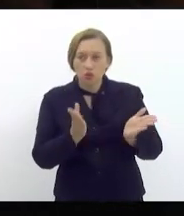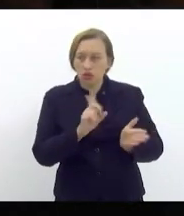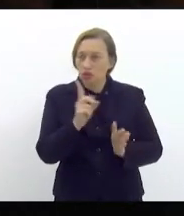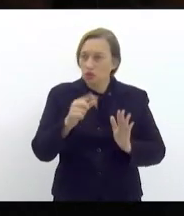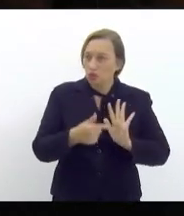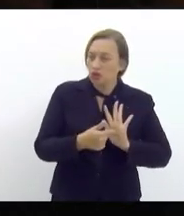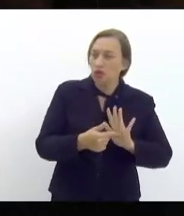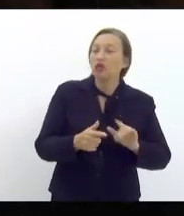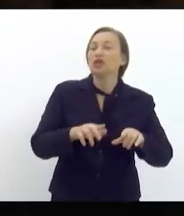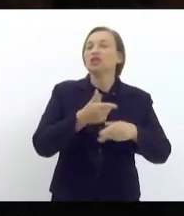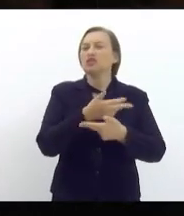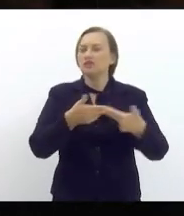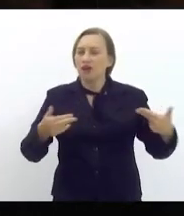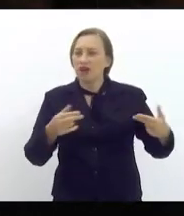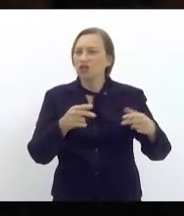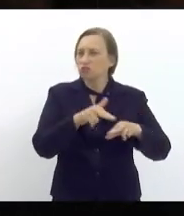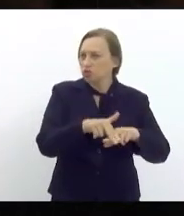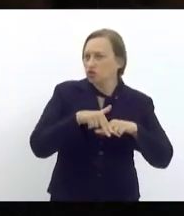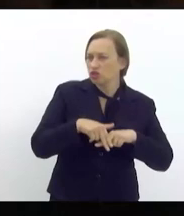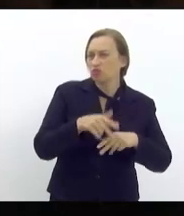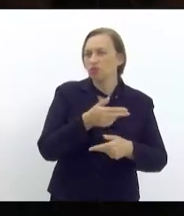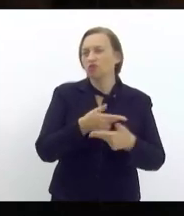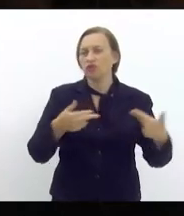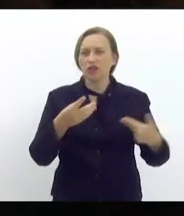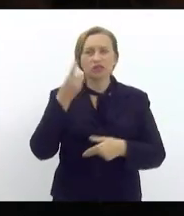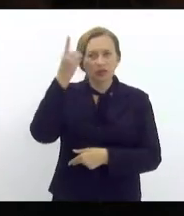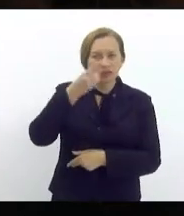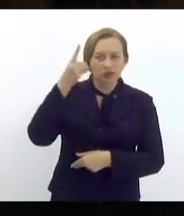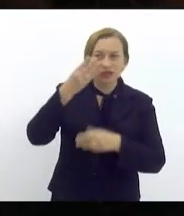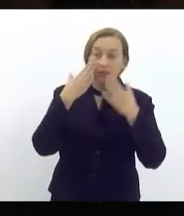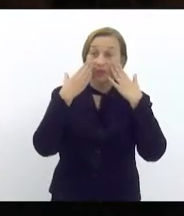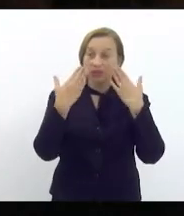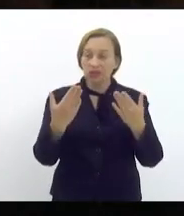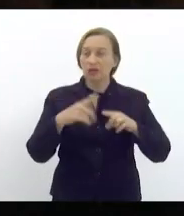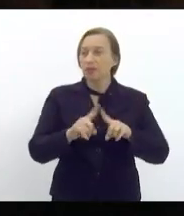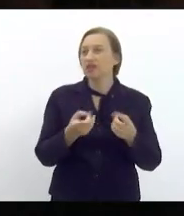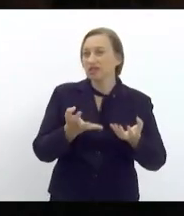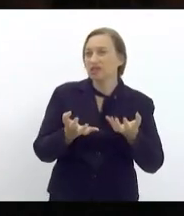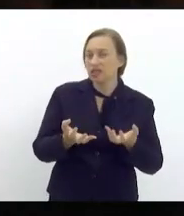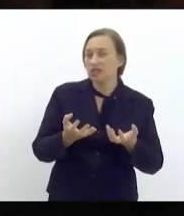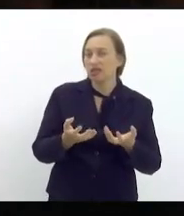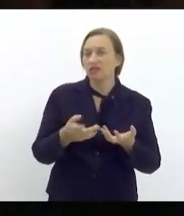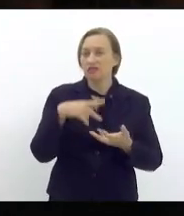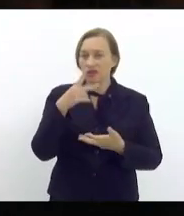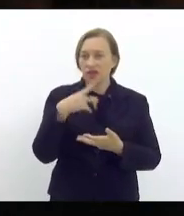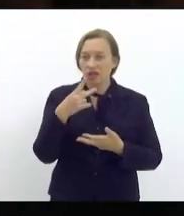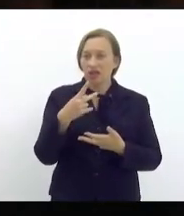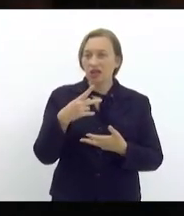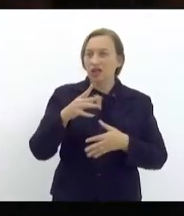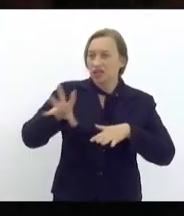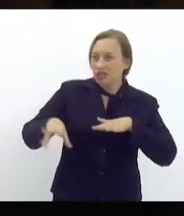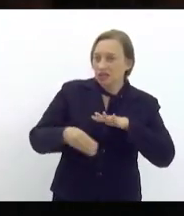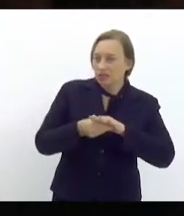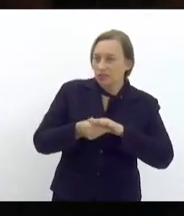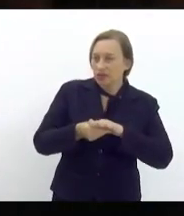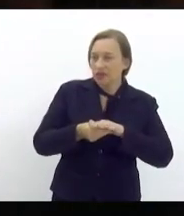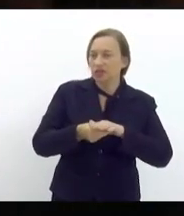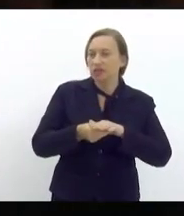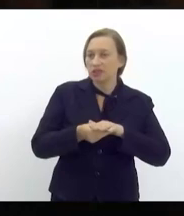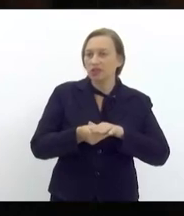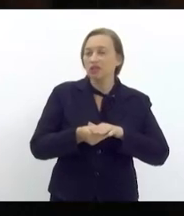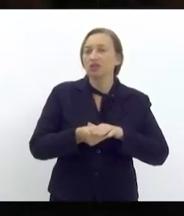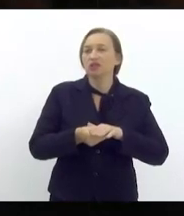e por diversos motivos muitos deputados aqui apresentaram mas queria trazer um parâmetro das emendas que protocolei